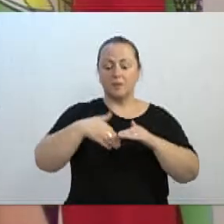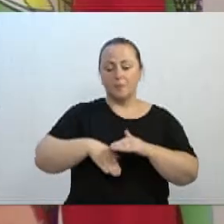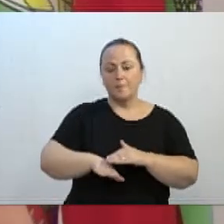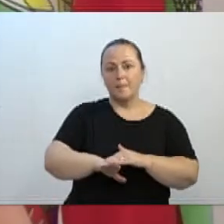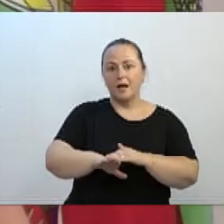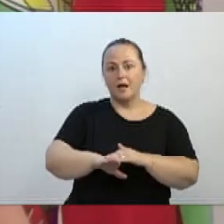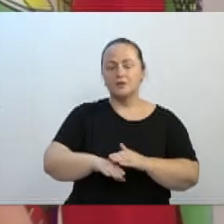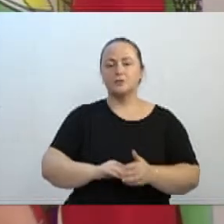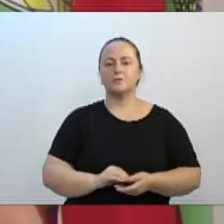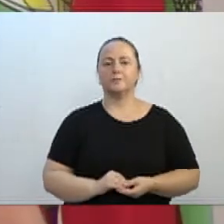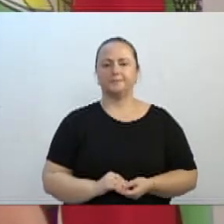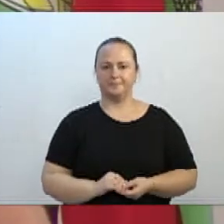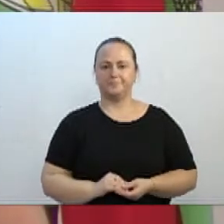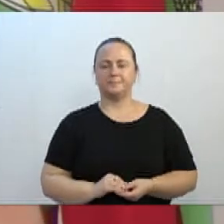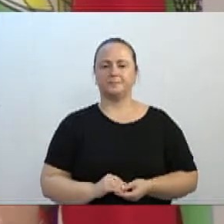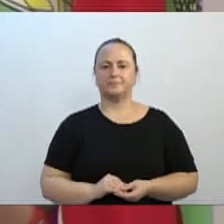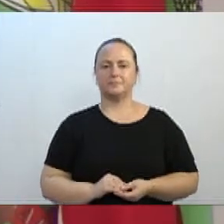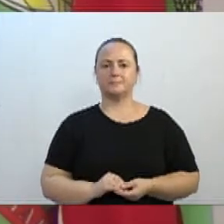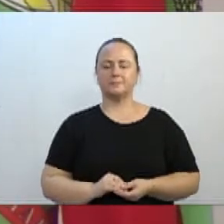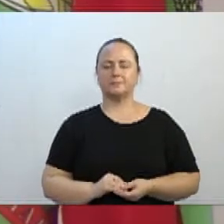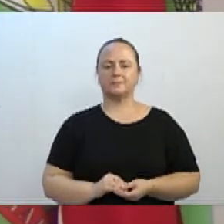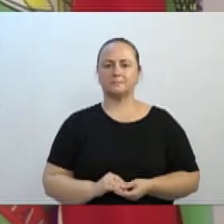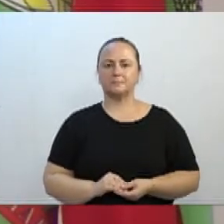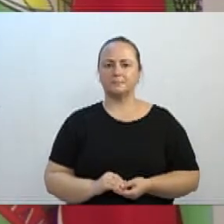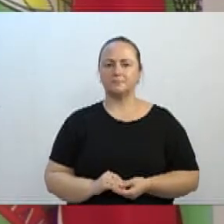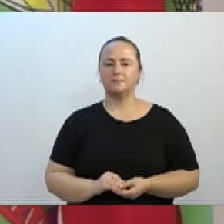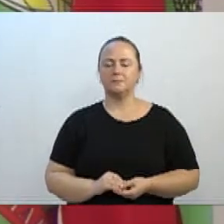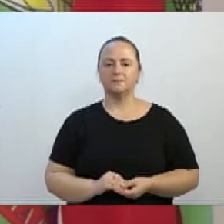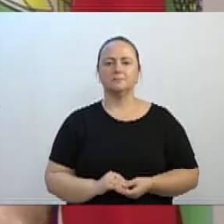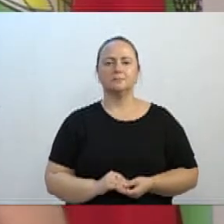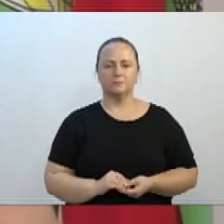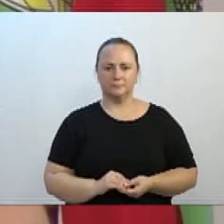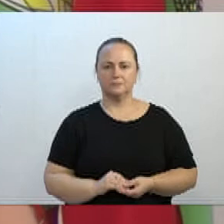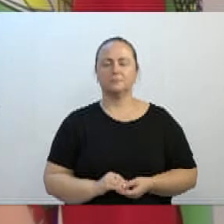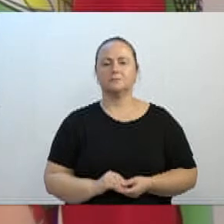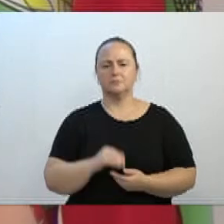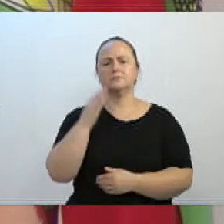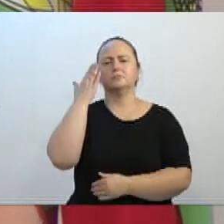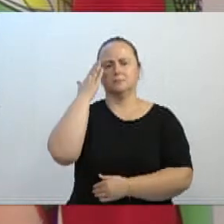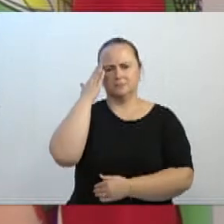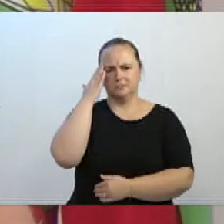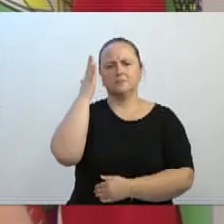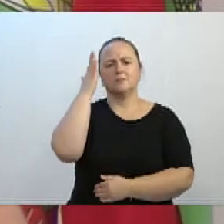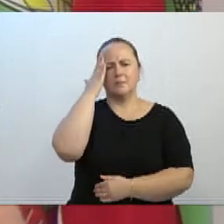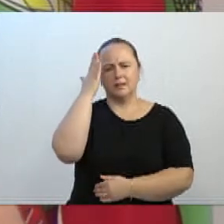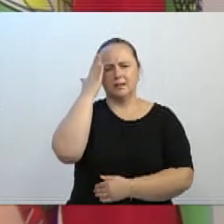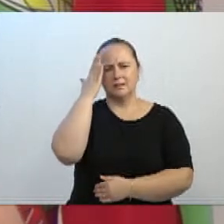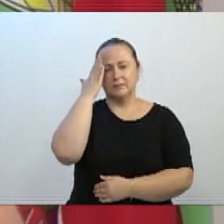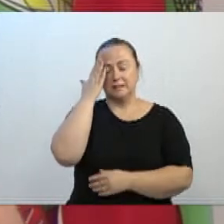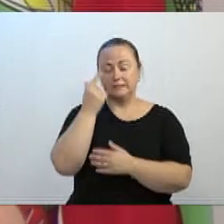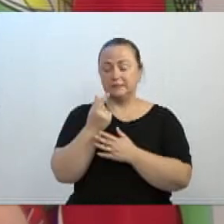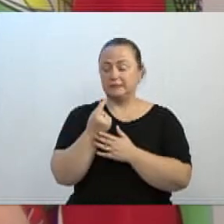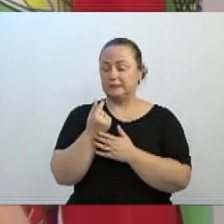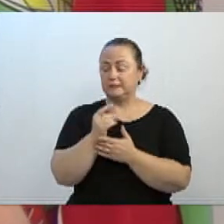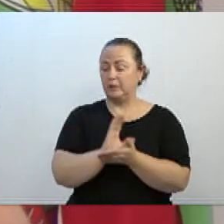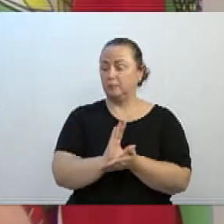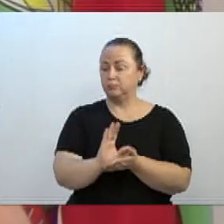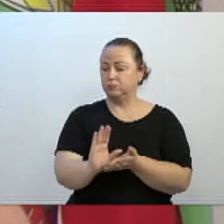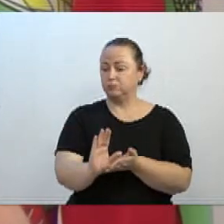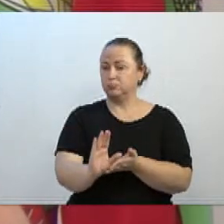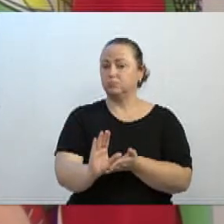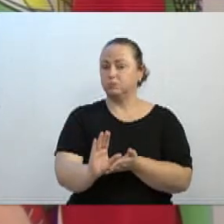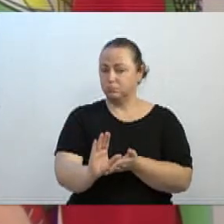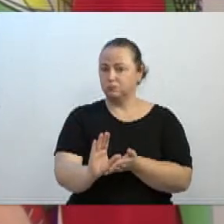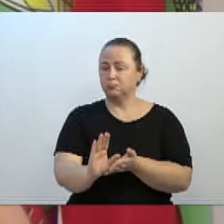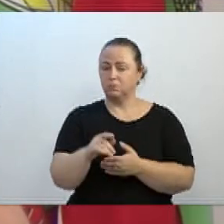Ari, pelas imagens. Eu entendo que esse tema envolve a aplicação de muitos recursos públicos.